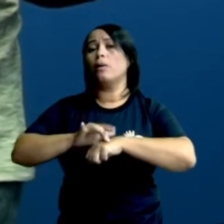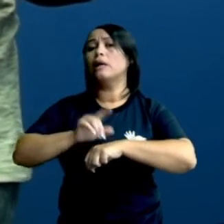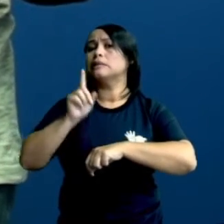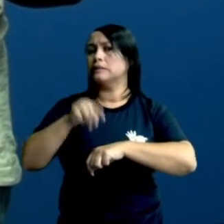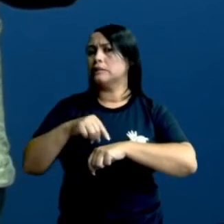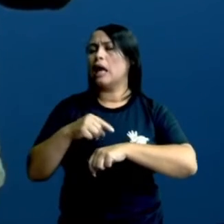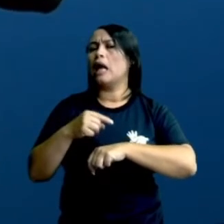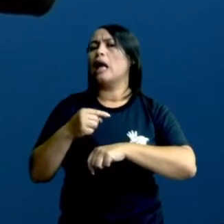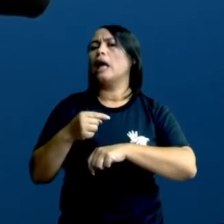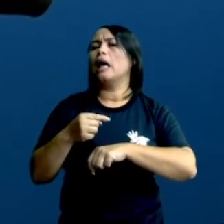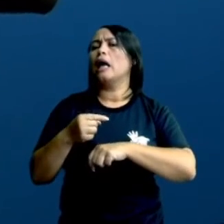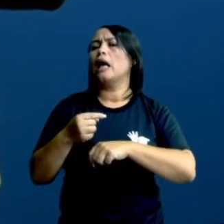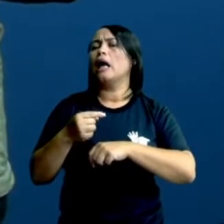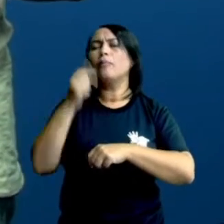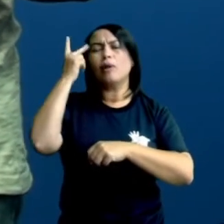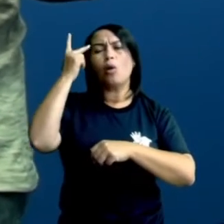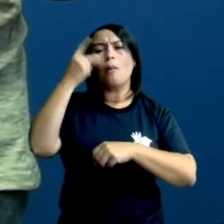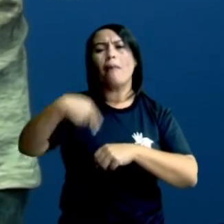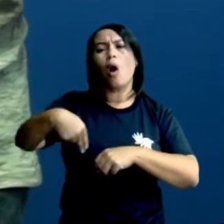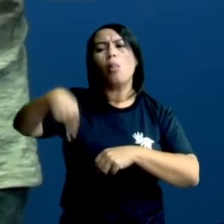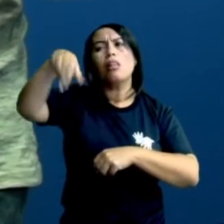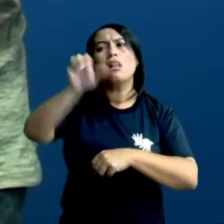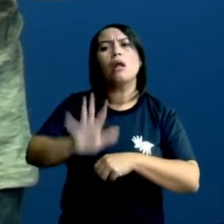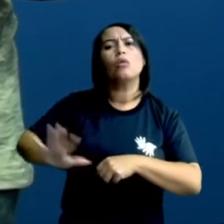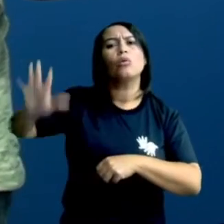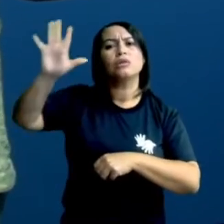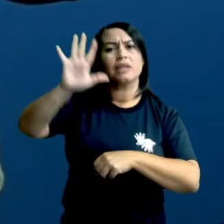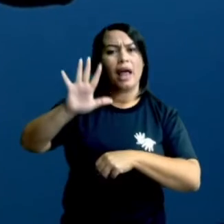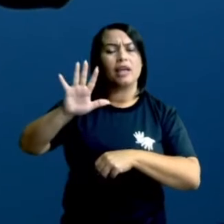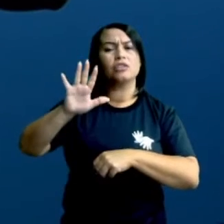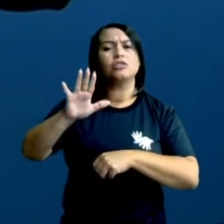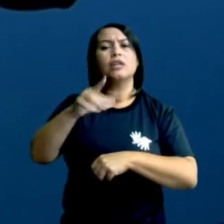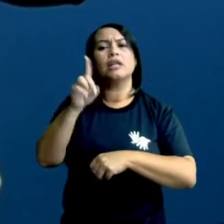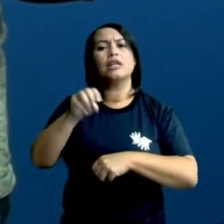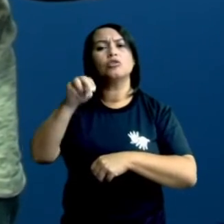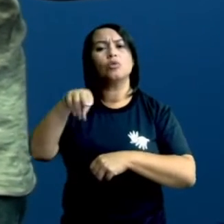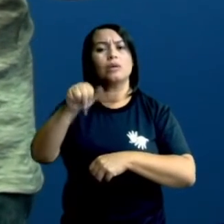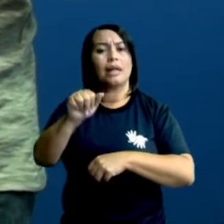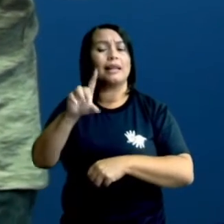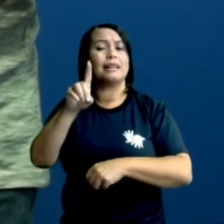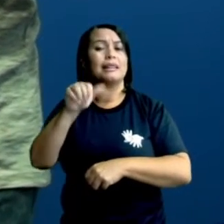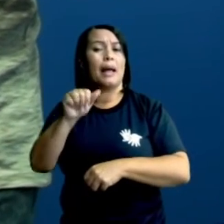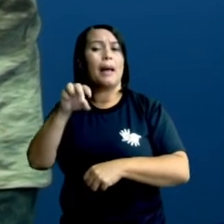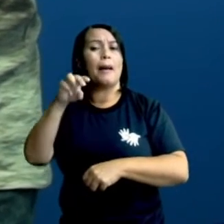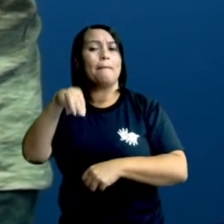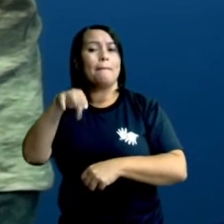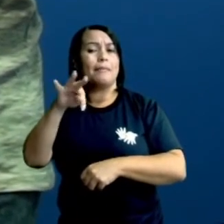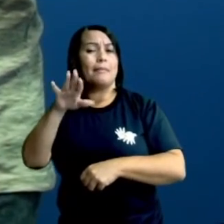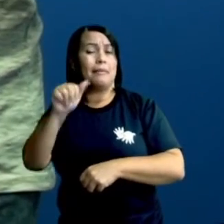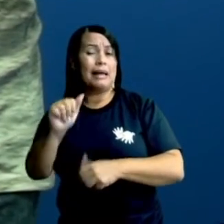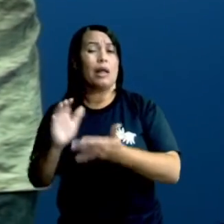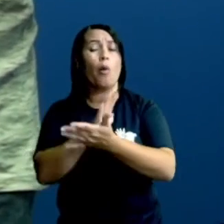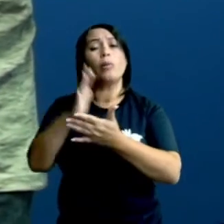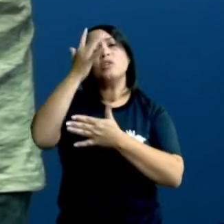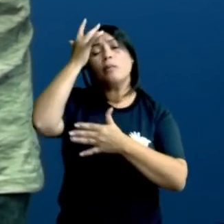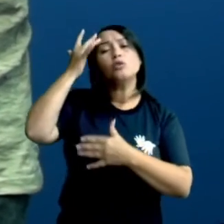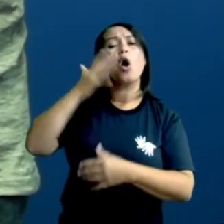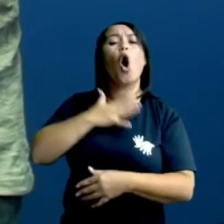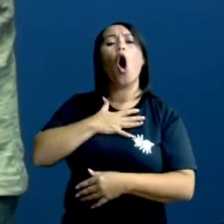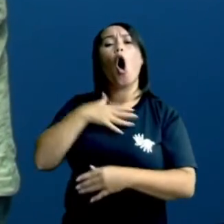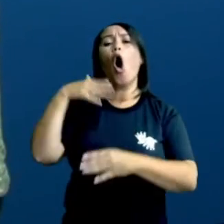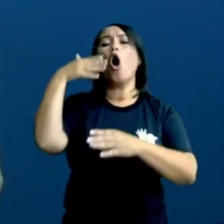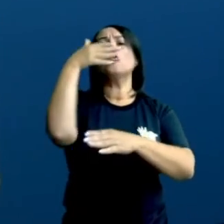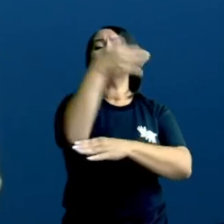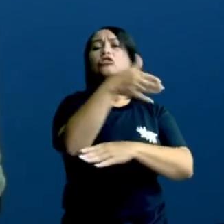é bastante comum no nosso Nordeste, nessa zona da mata, e Como, por exemplo, como pessoas que gostam de entrar na